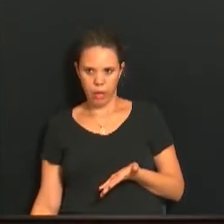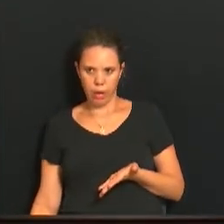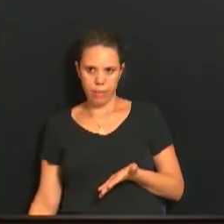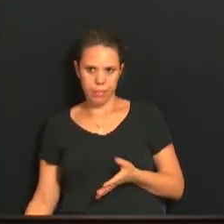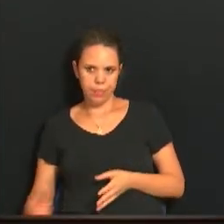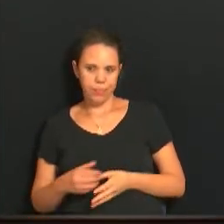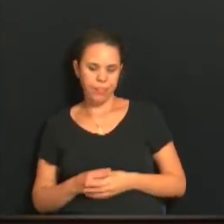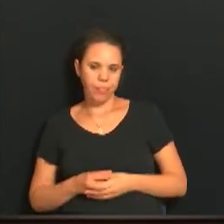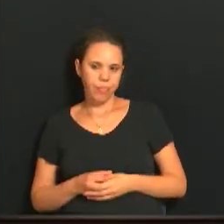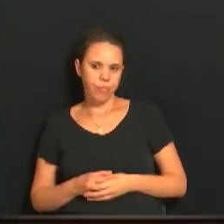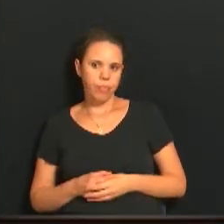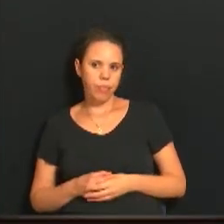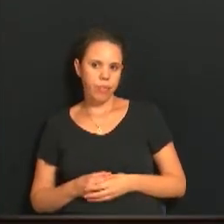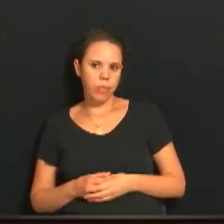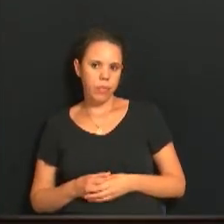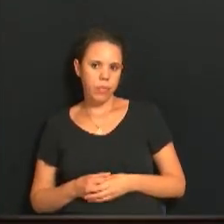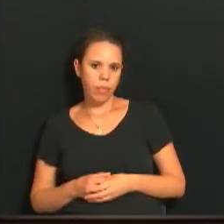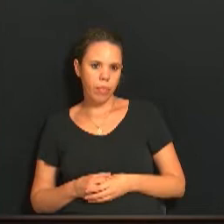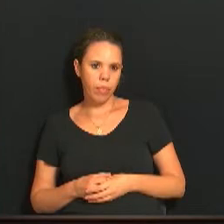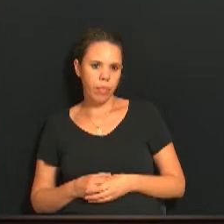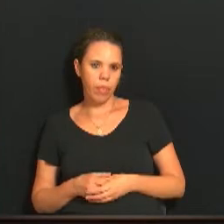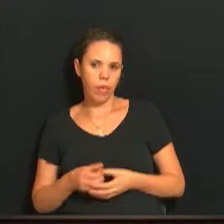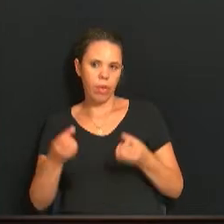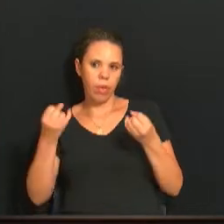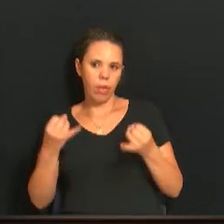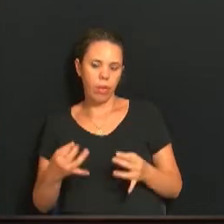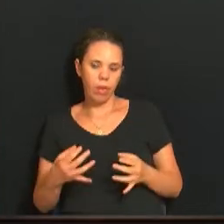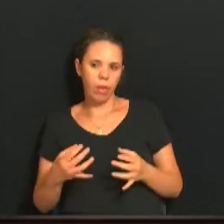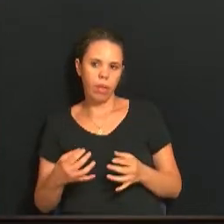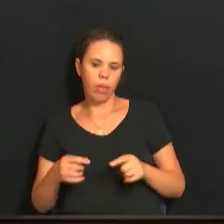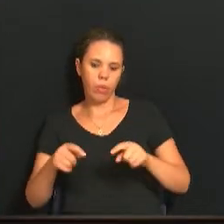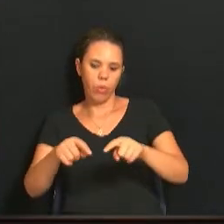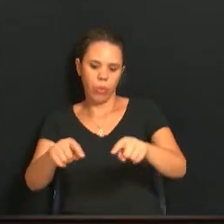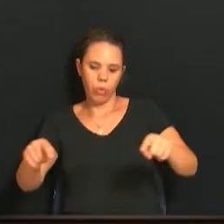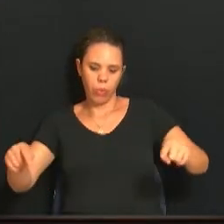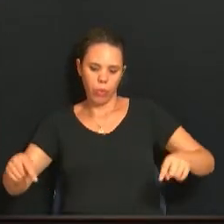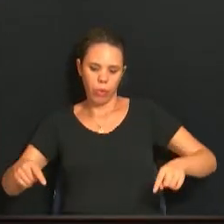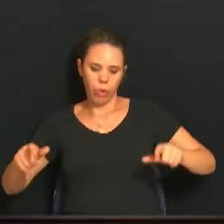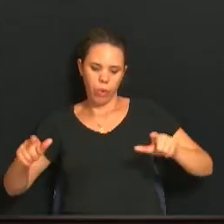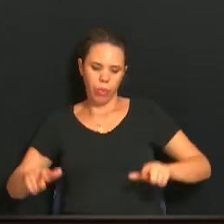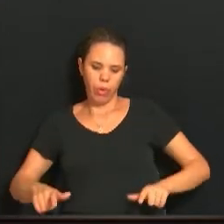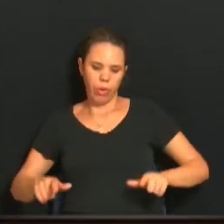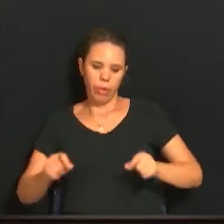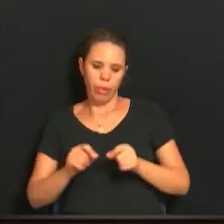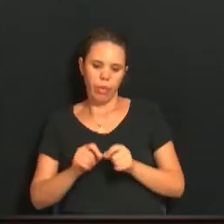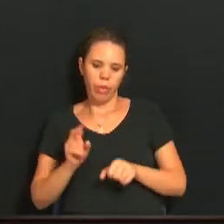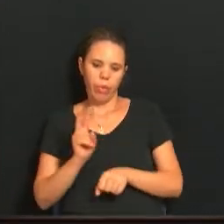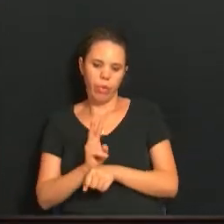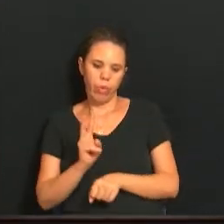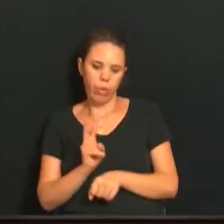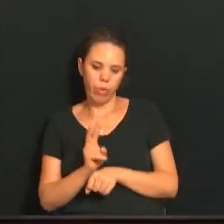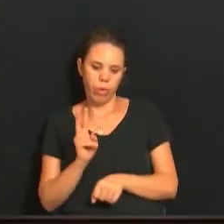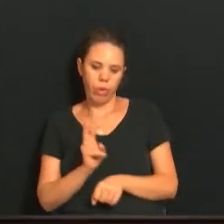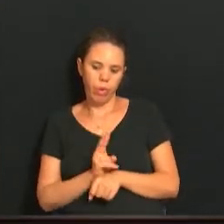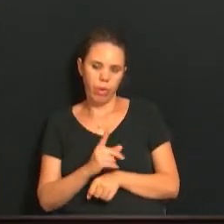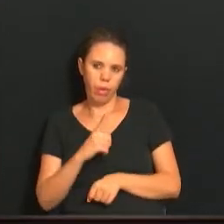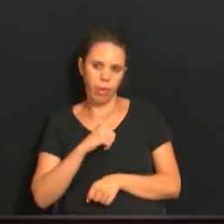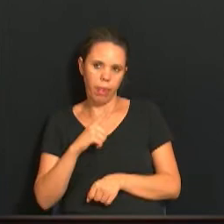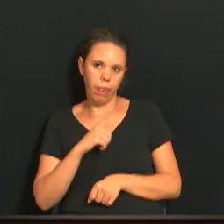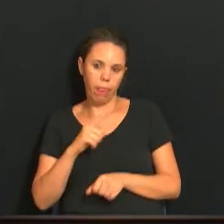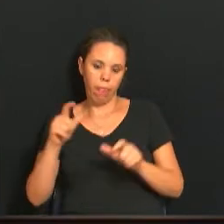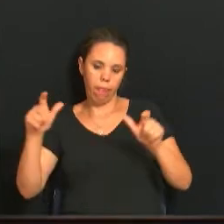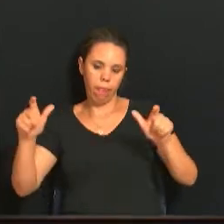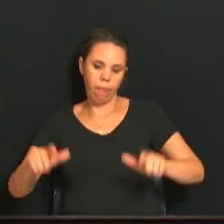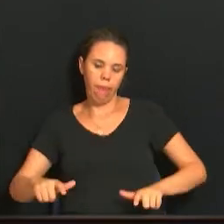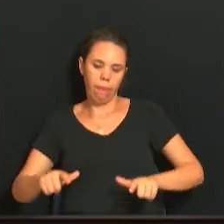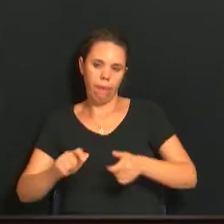nesse complexo foi dito aí que os espaços eles têm que ser cuidados. Nós temos ali um espaço